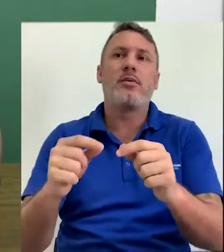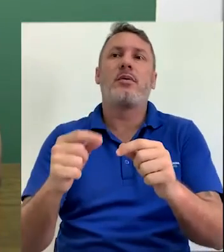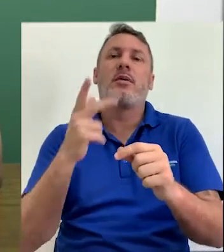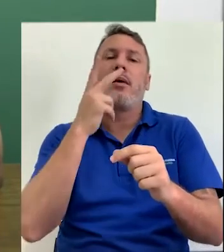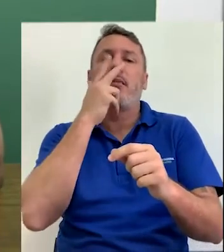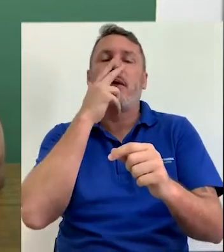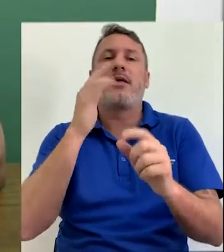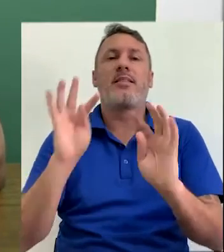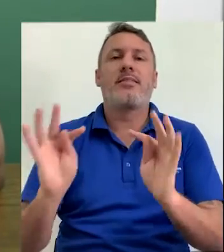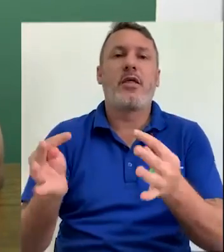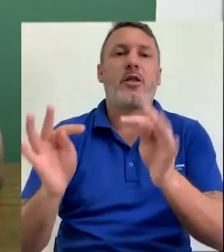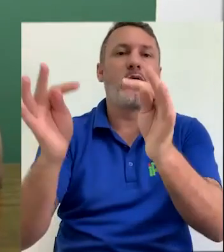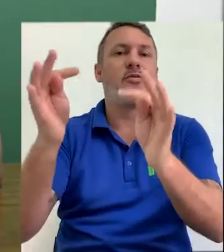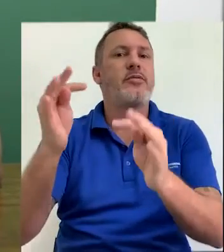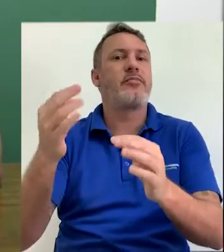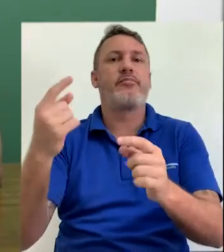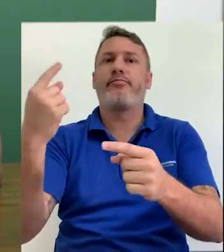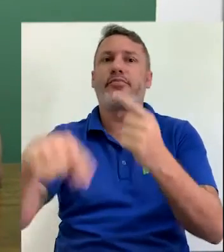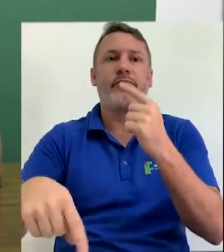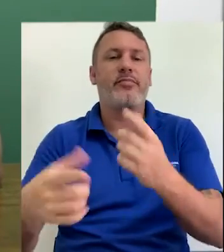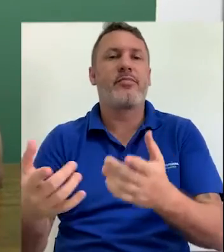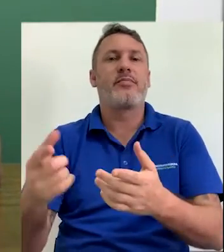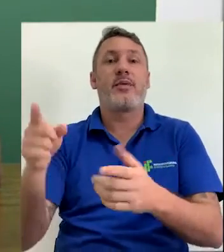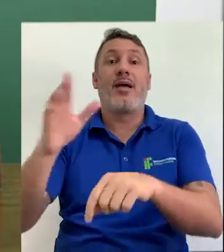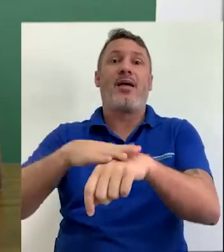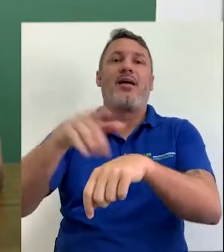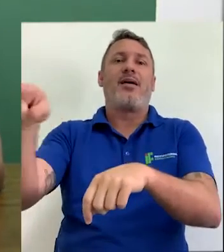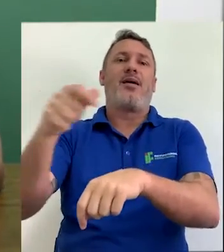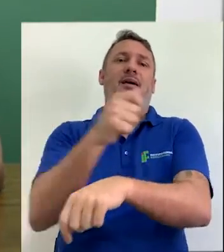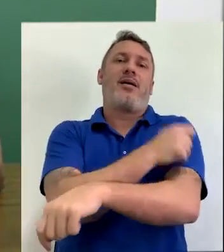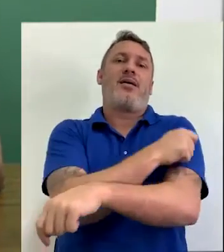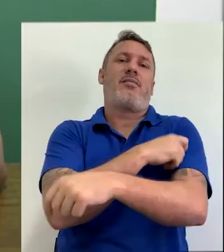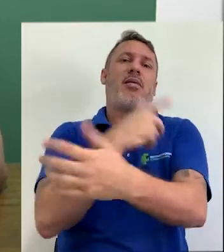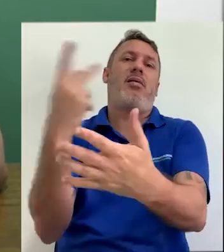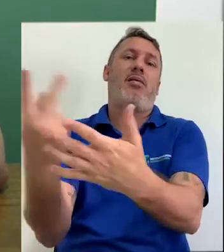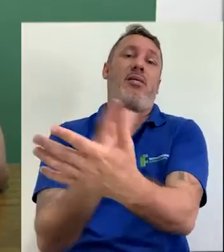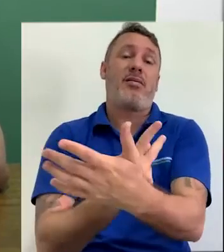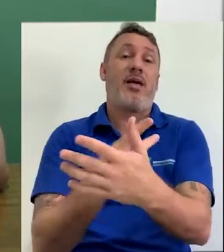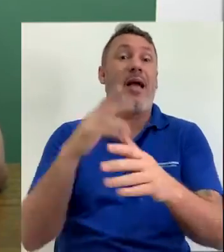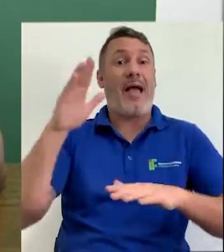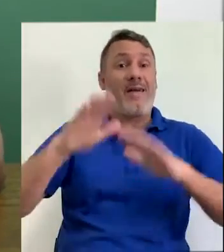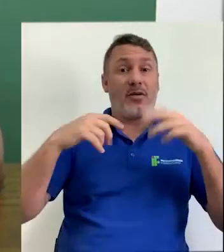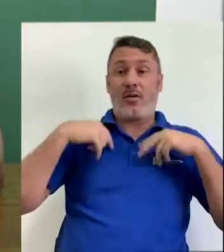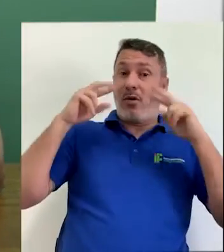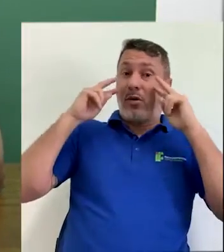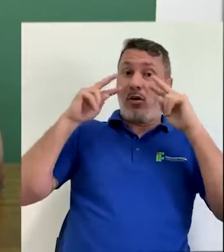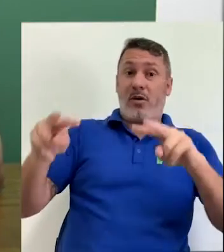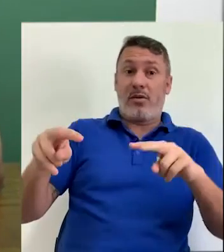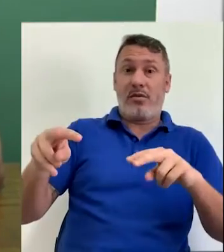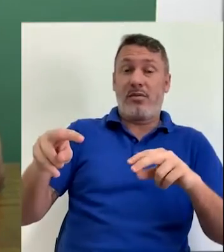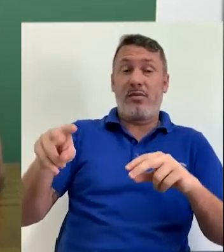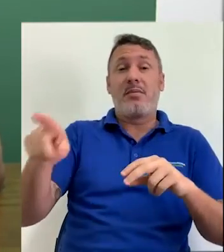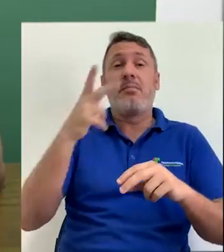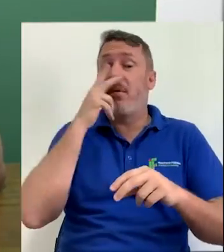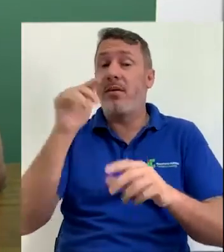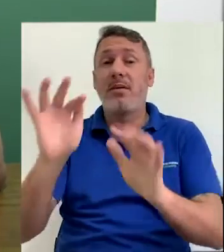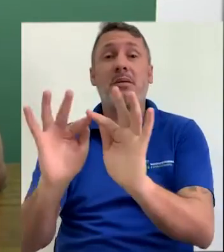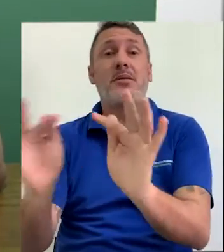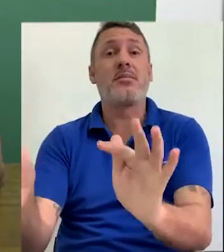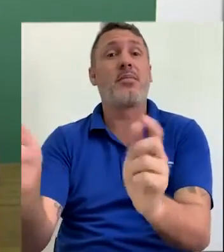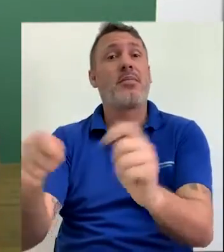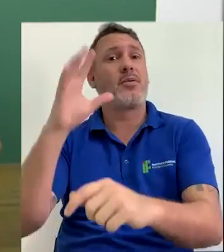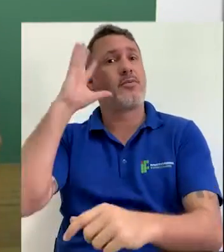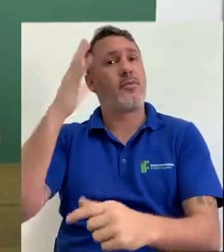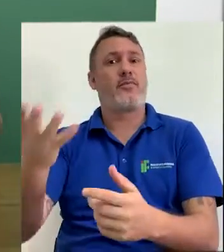o aparelho tecnológico certo. E às vezes, pessoal, são coisas pontuais. Por